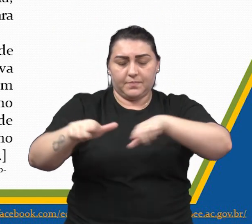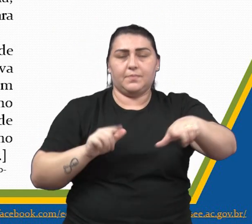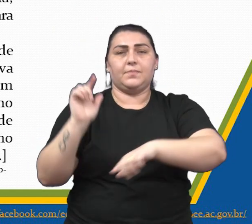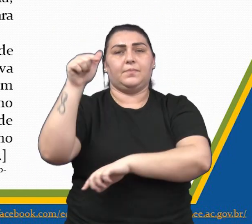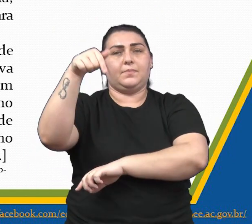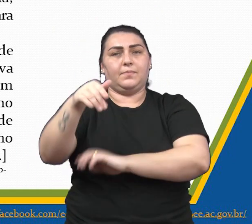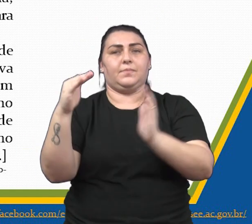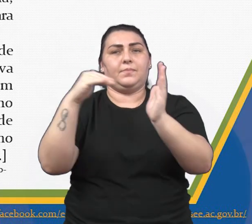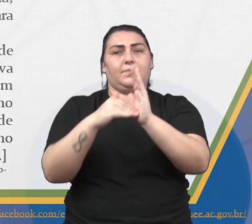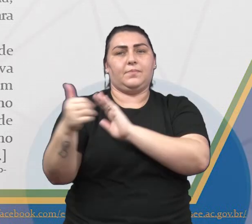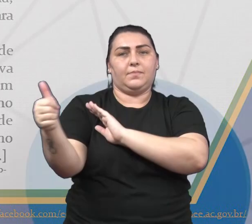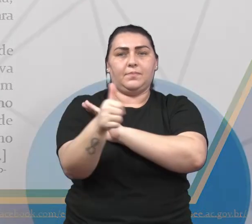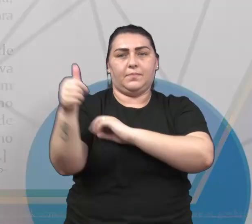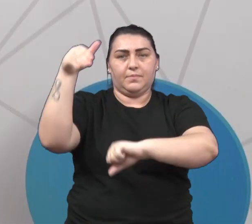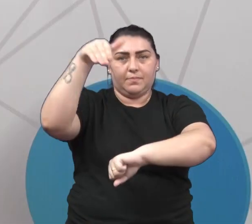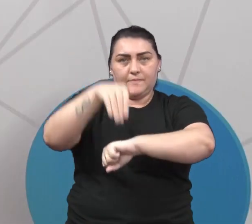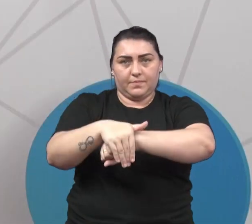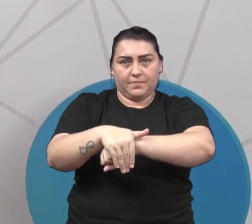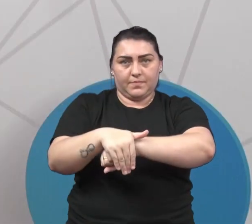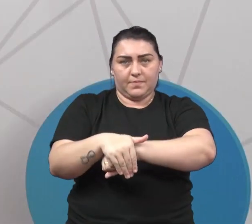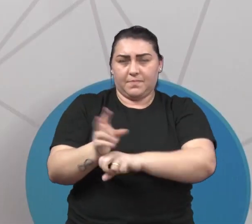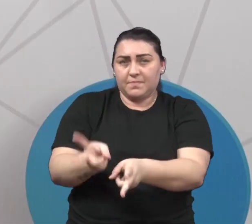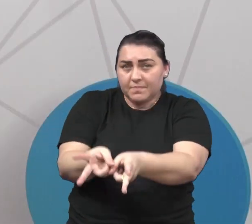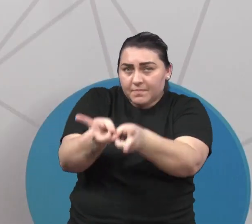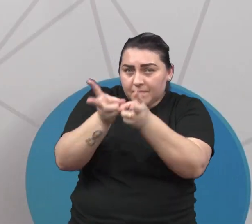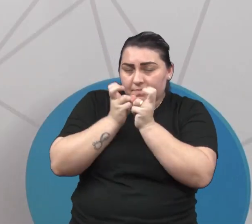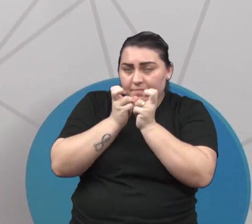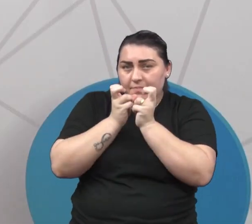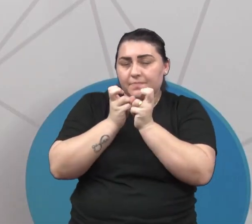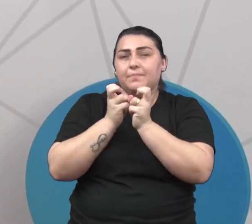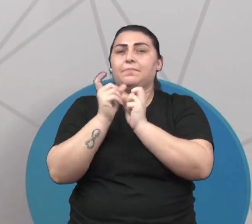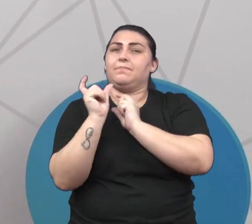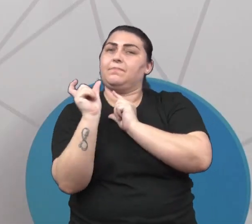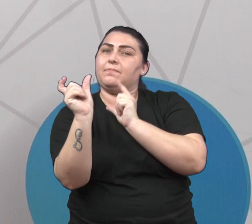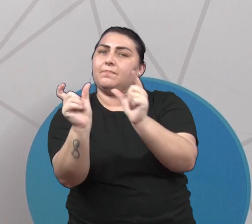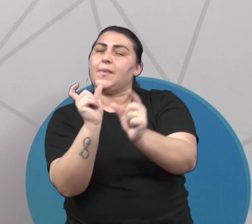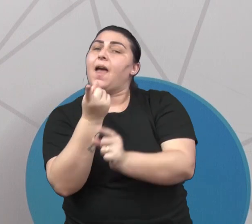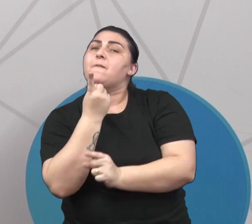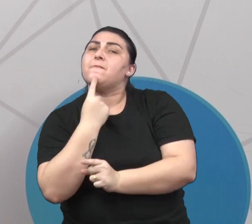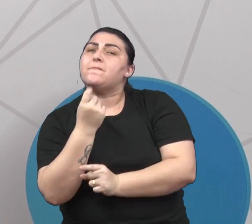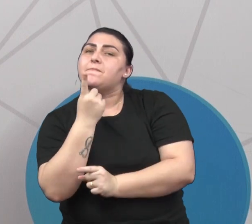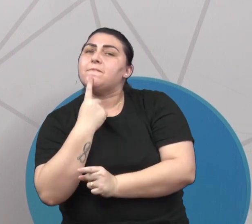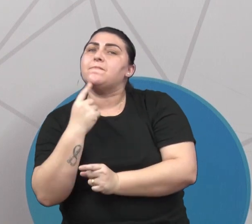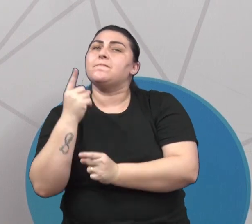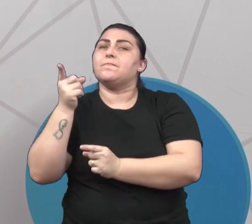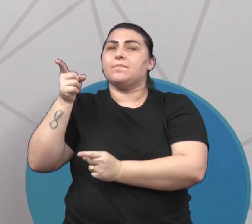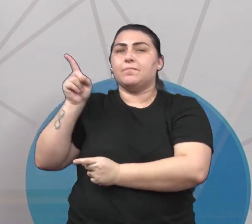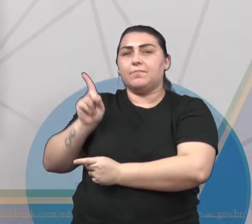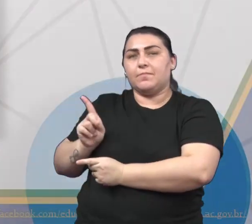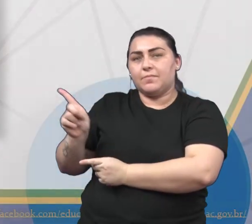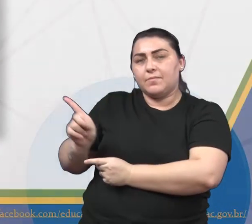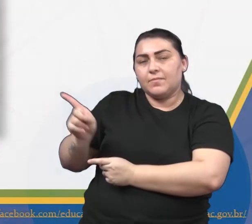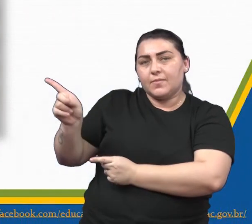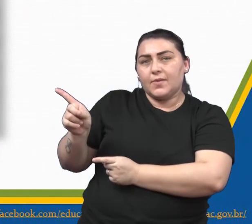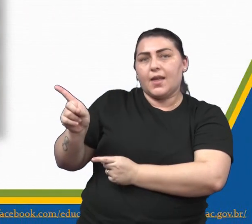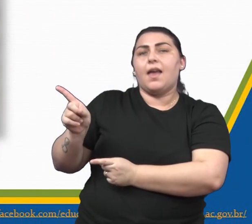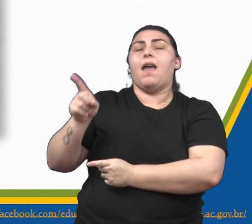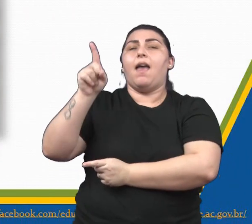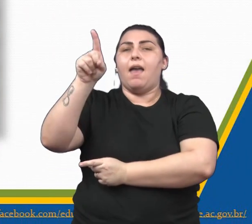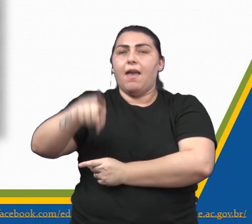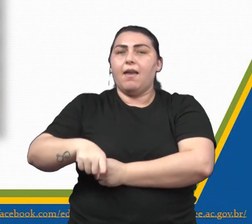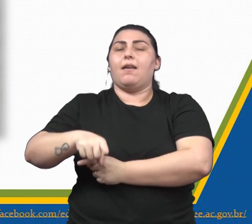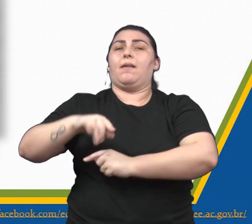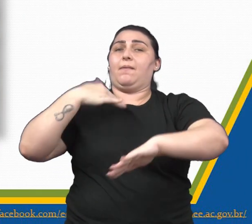às 23 horas. Vocês perceberam que aquelas palavras se tratam de ações? Mas há no texto também